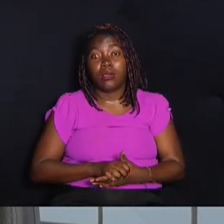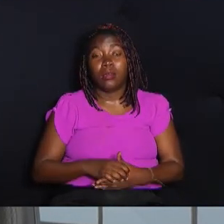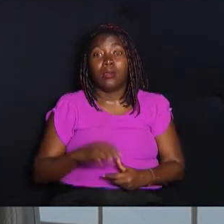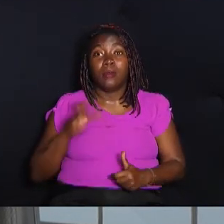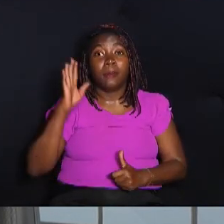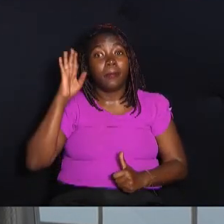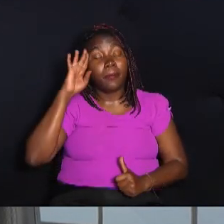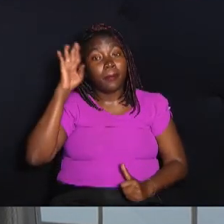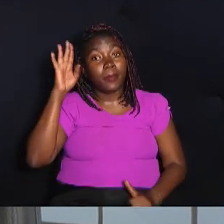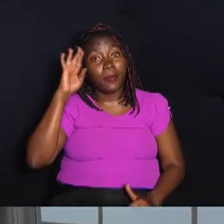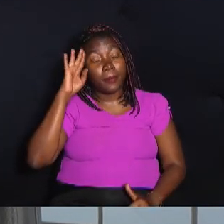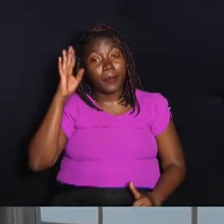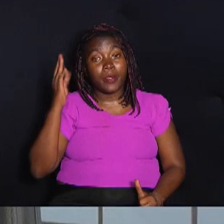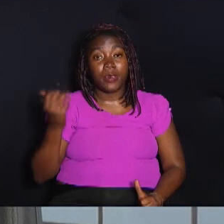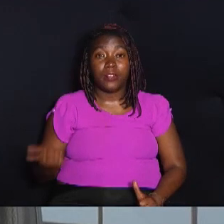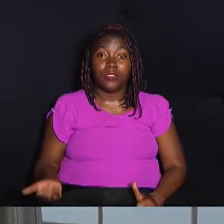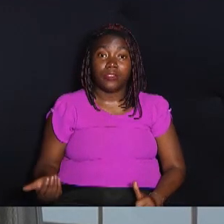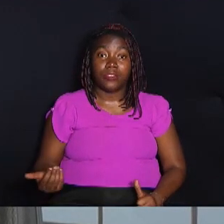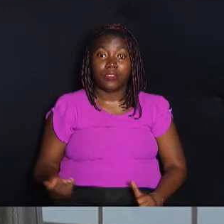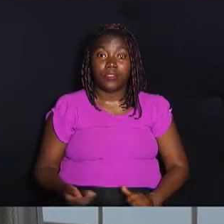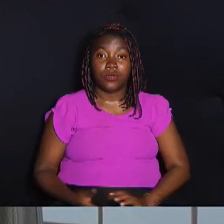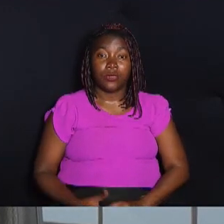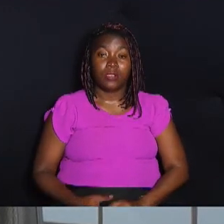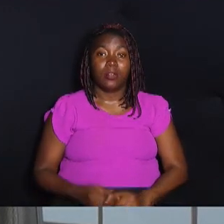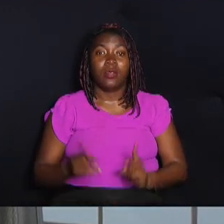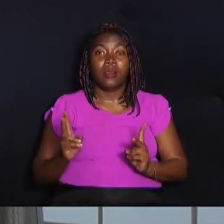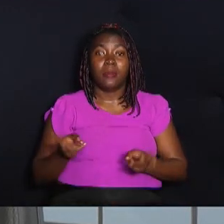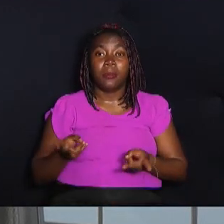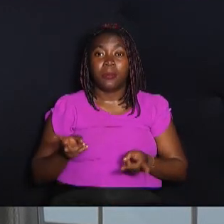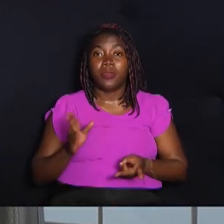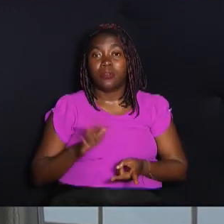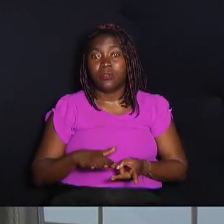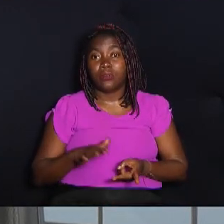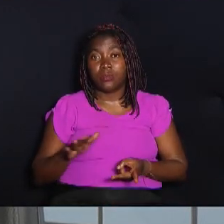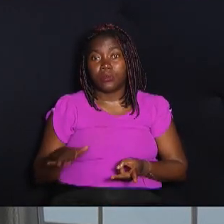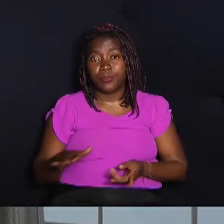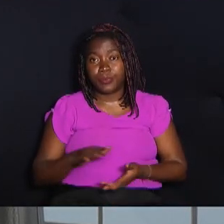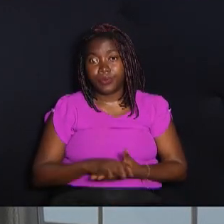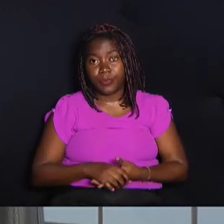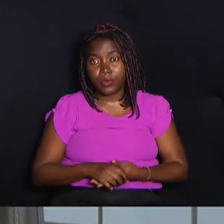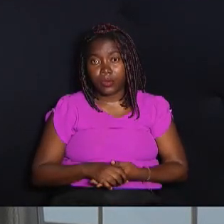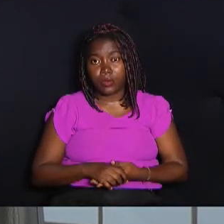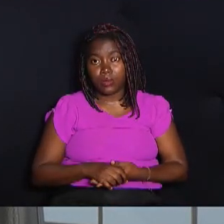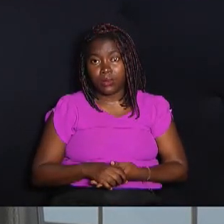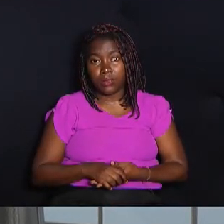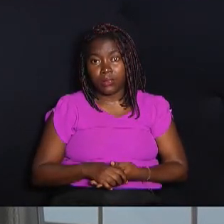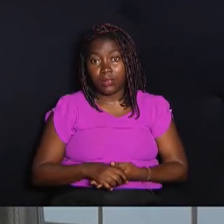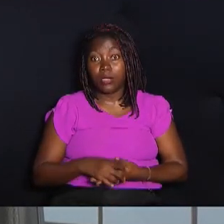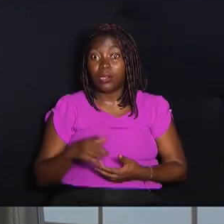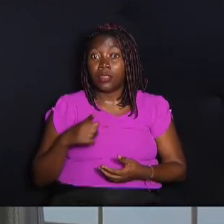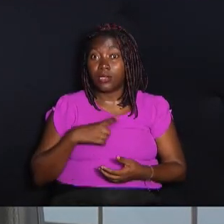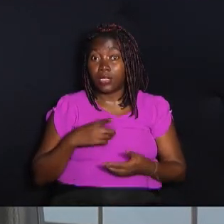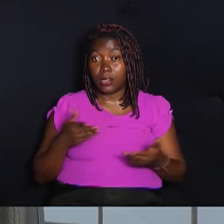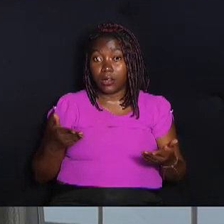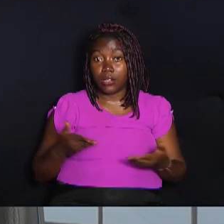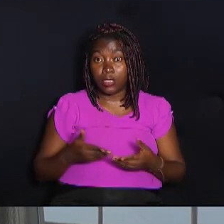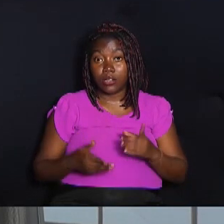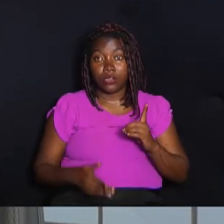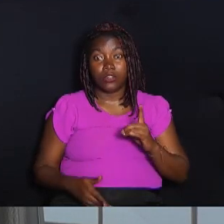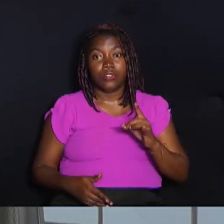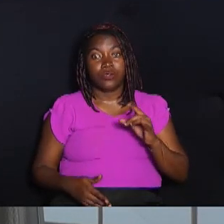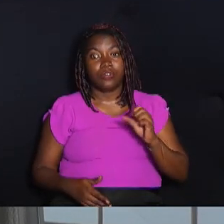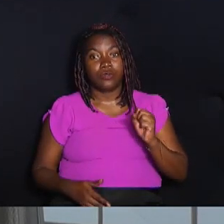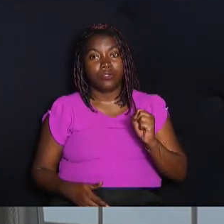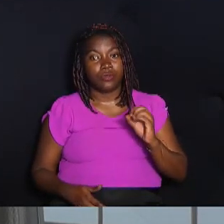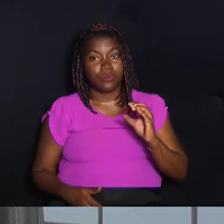o adolescente ou até mesmo as crianças, né? A gente tem hoje o Discord, que é uma comunidade